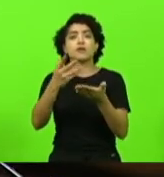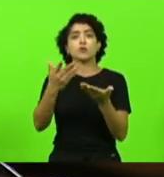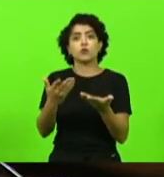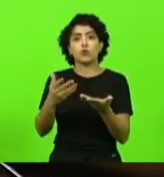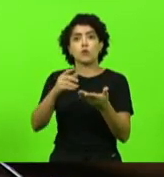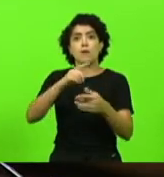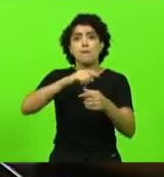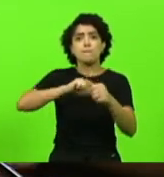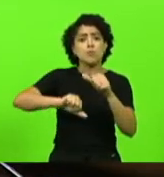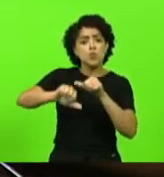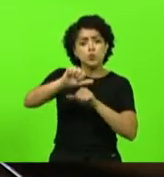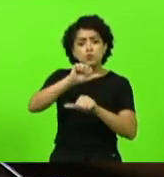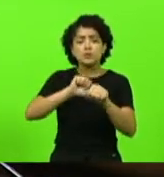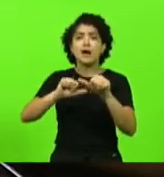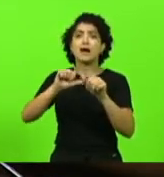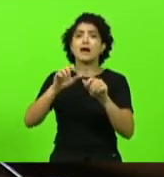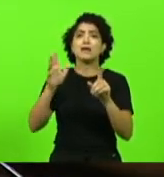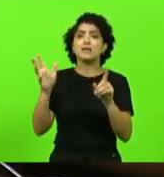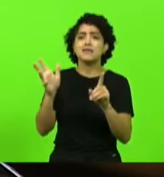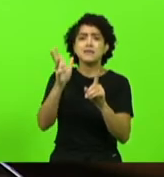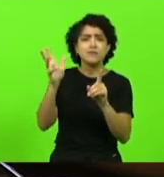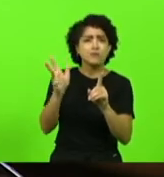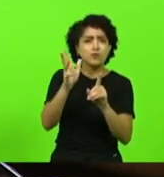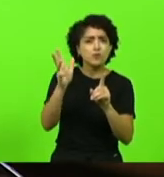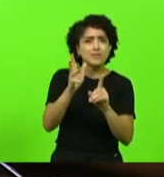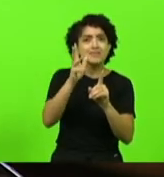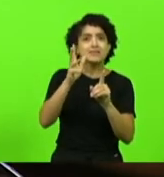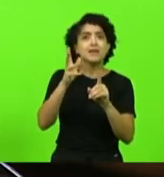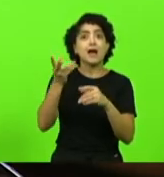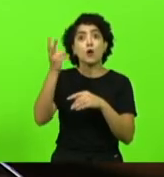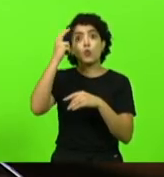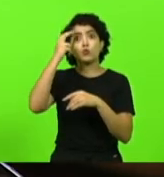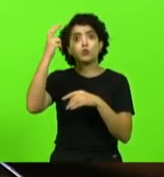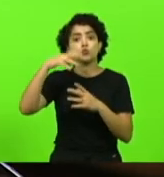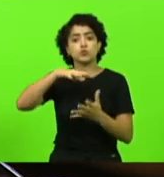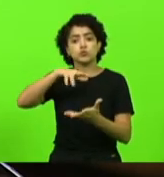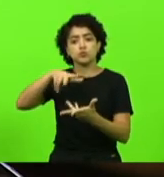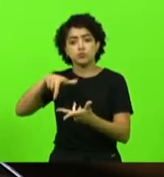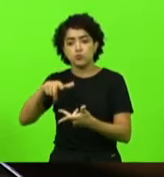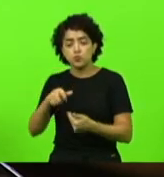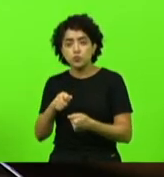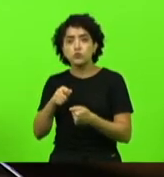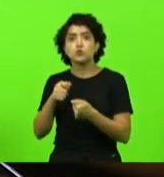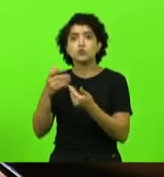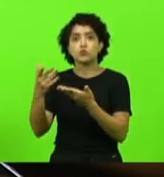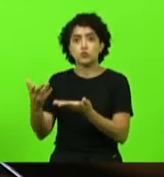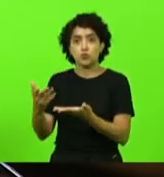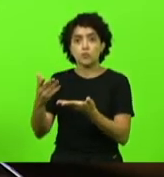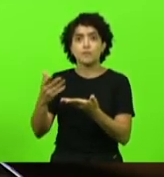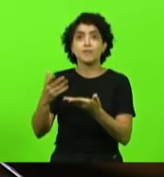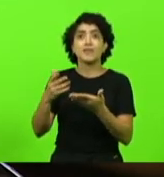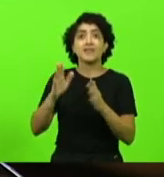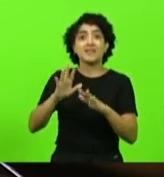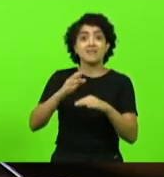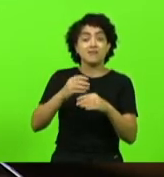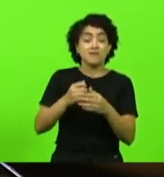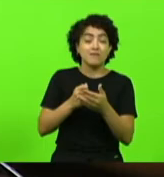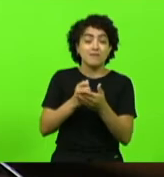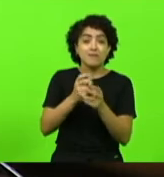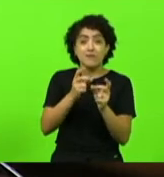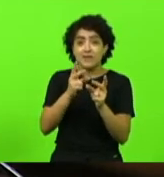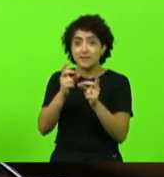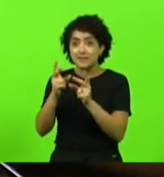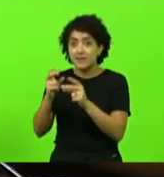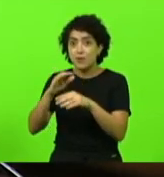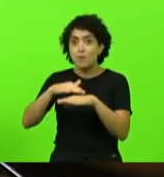revolucionar e influenciar a cultura do mundo inteiro. Só o livro A Revolta de Atlas já vendeu mais de 20 milhões de cópias